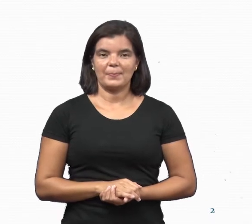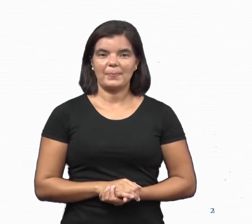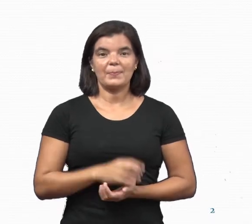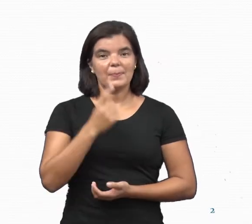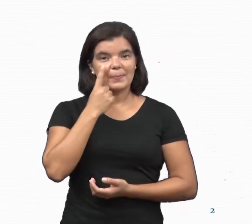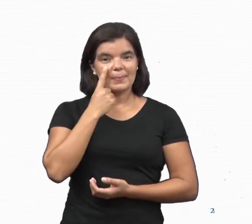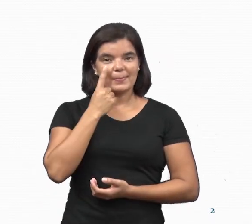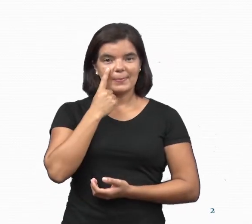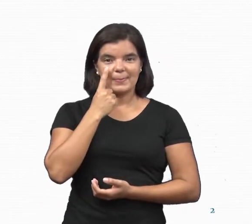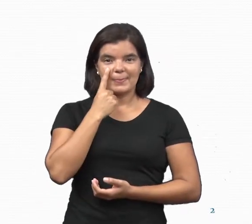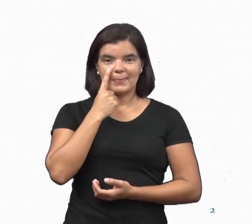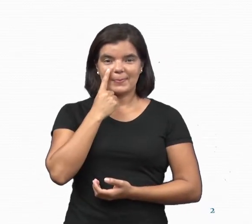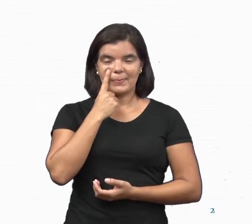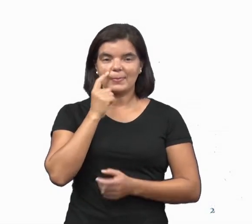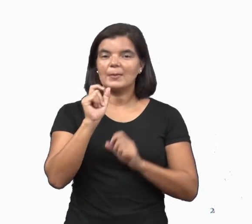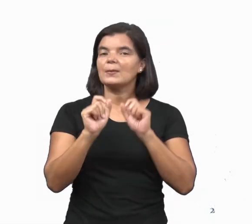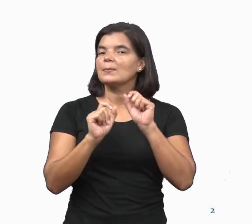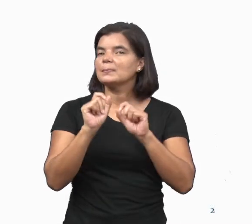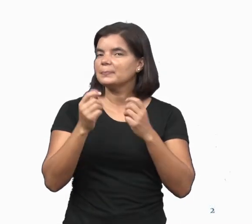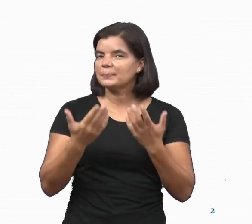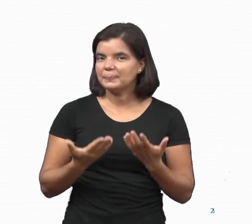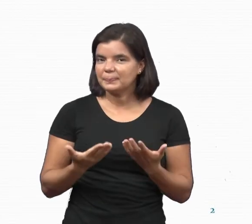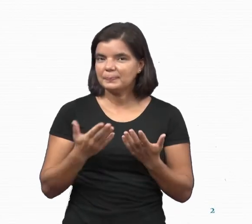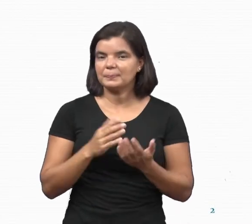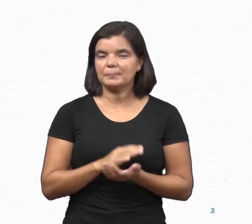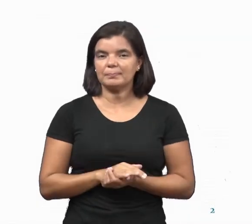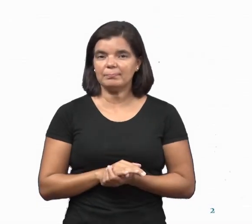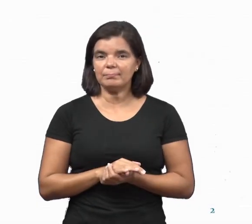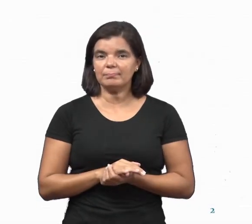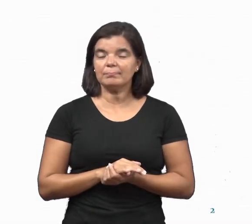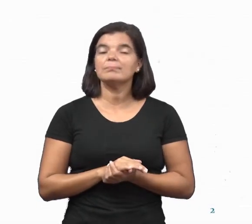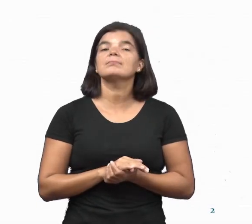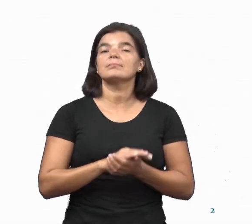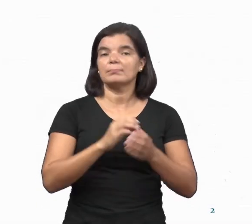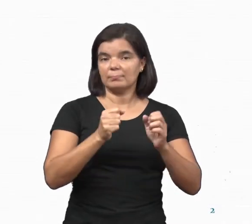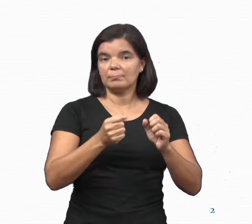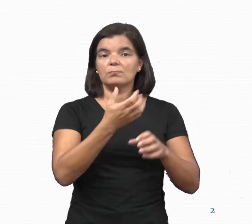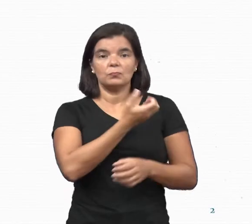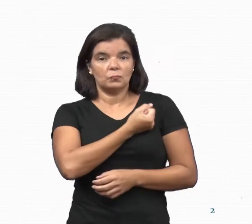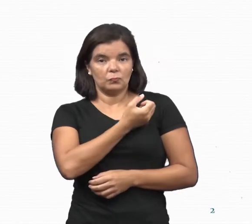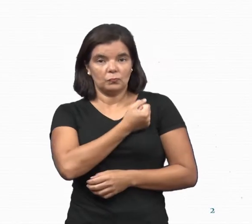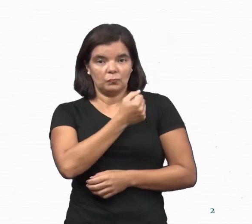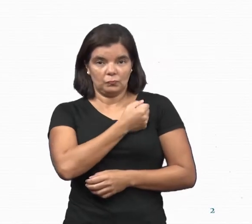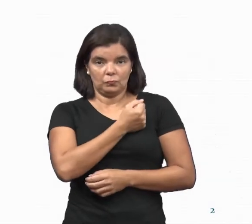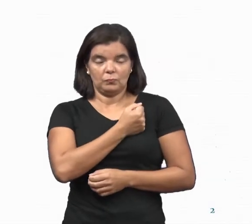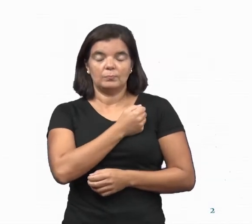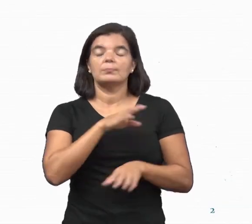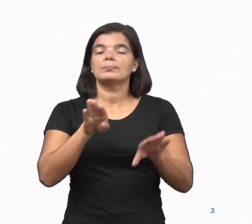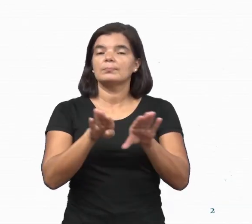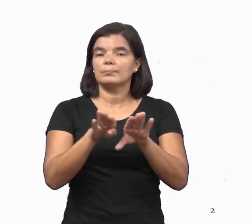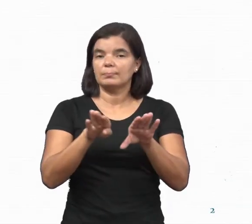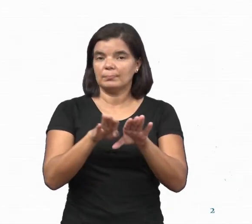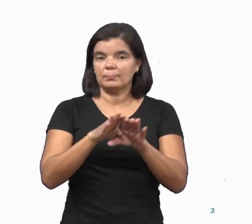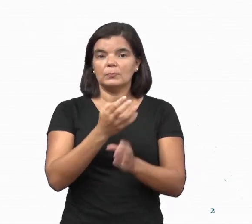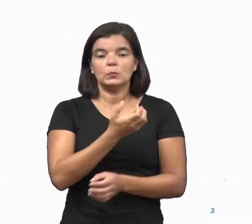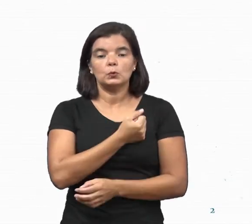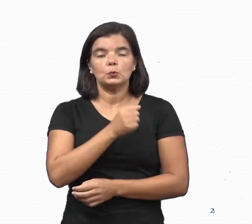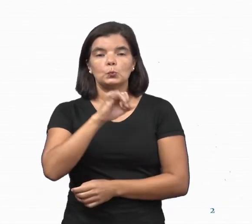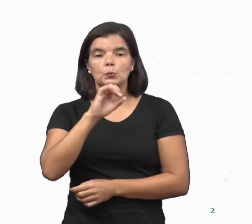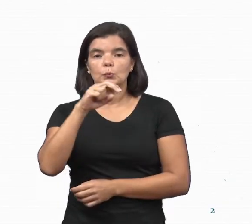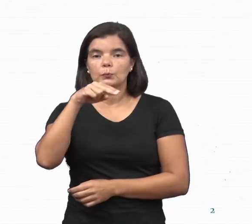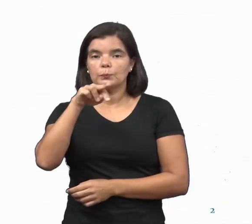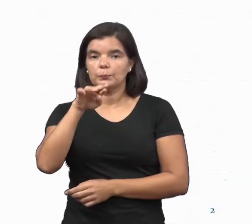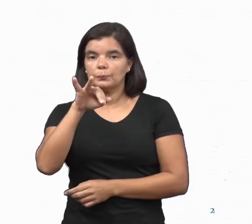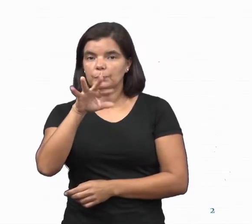Primeiro vamos fazer uma observação. Nas expressões numéricas envolvendo operações com números inteiros,